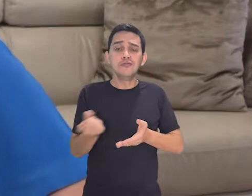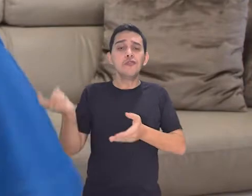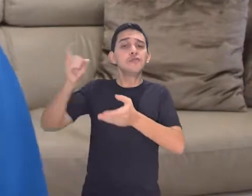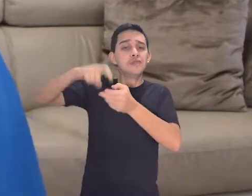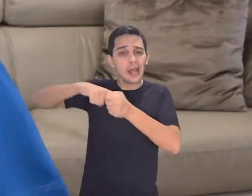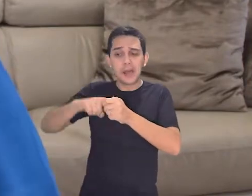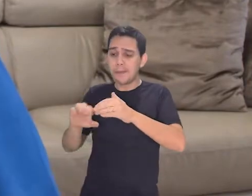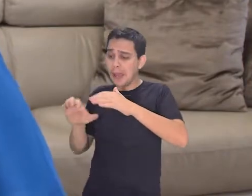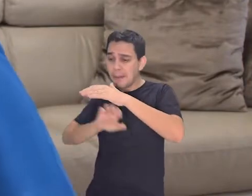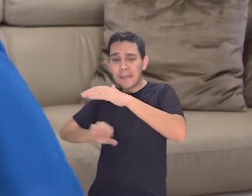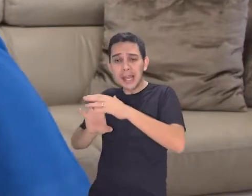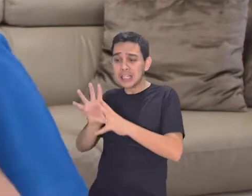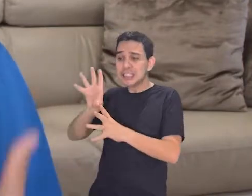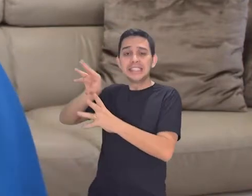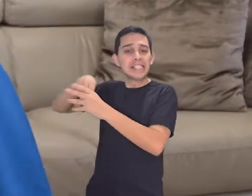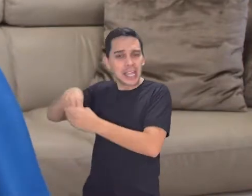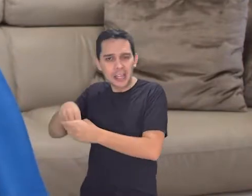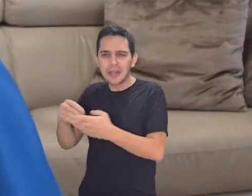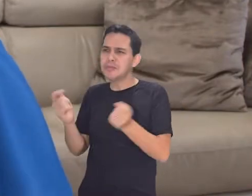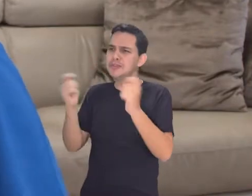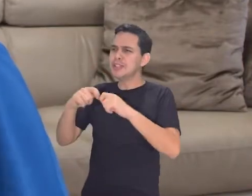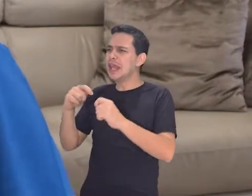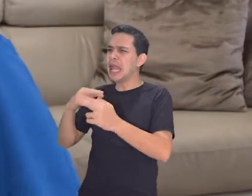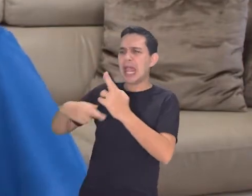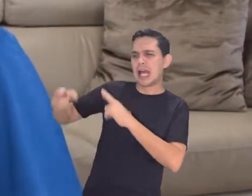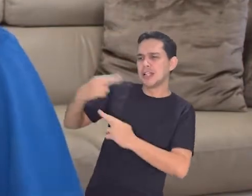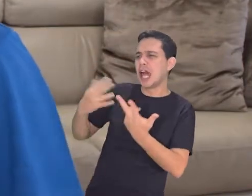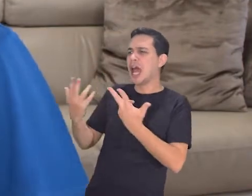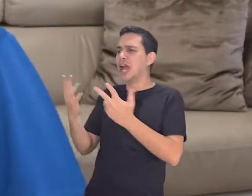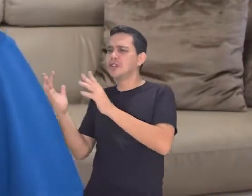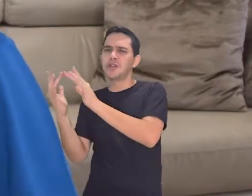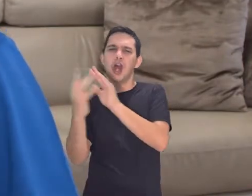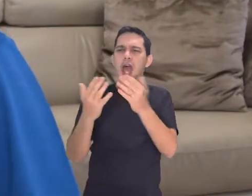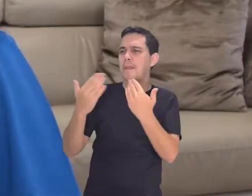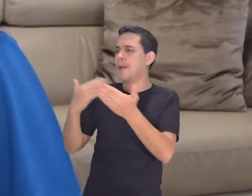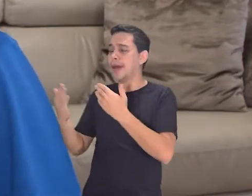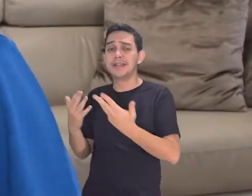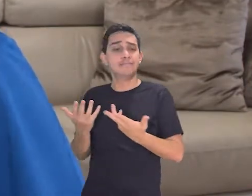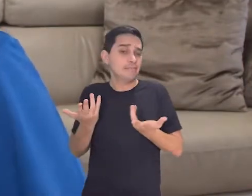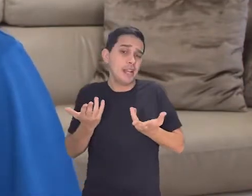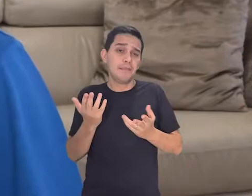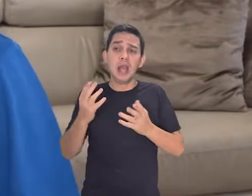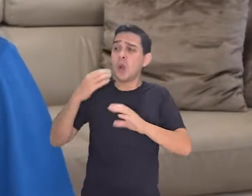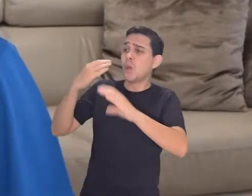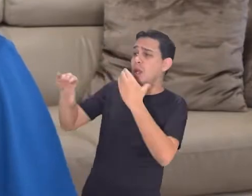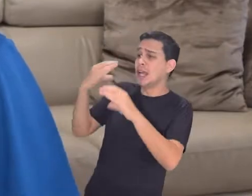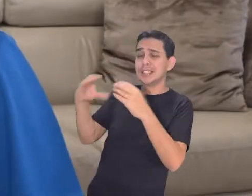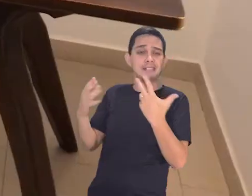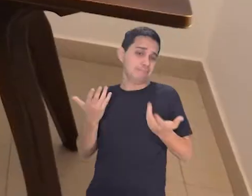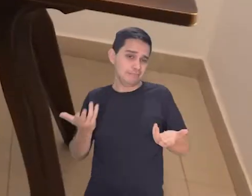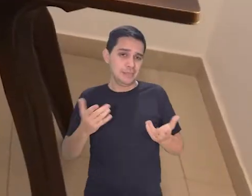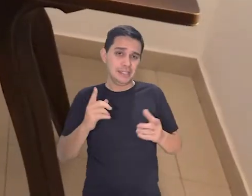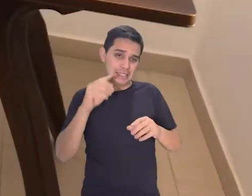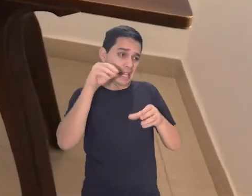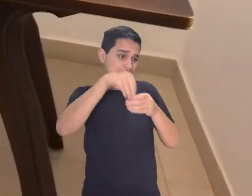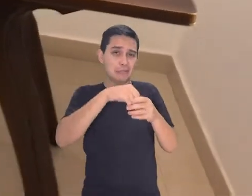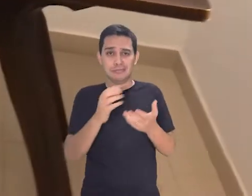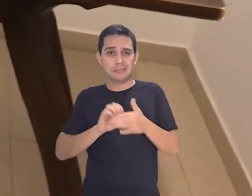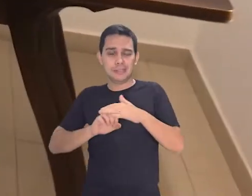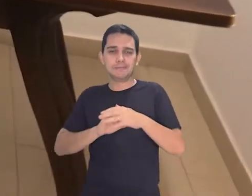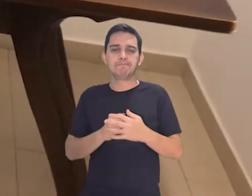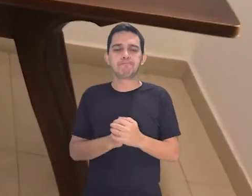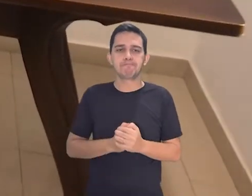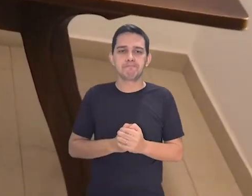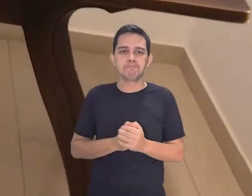poder interagir, para ele poder se relacionar, para poder colaborar, é mais nesse sentido, é essa comunicação entre os colaboradores. A Mariana trabalha